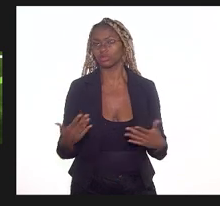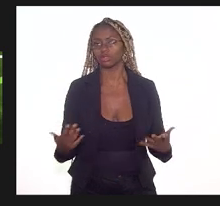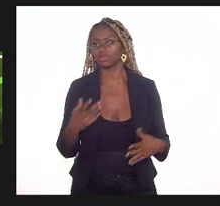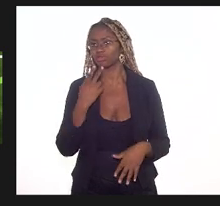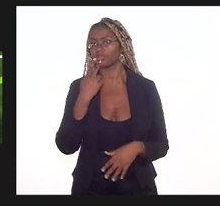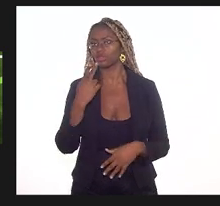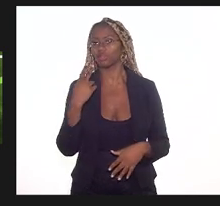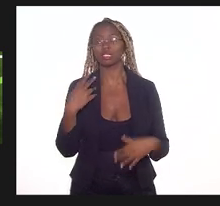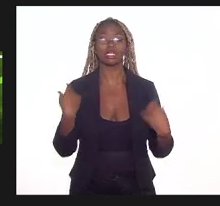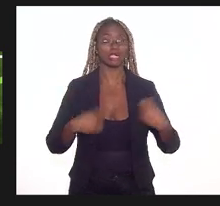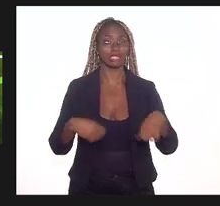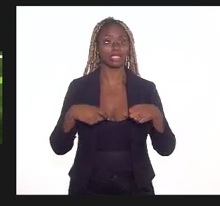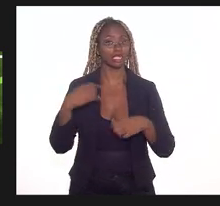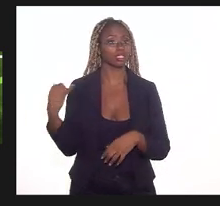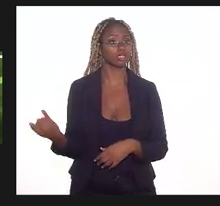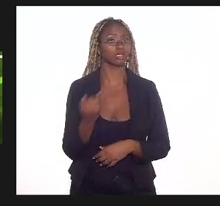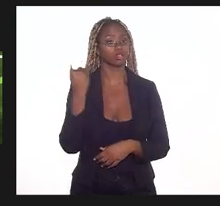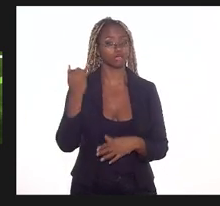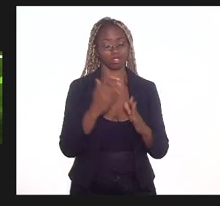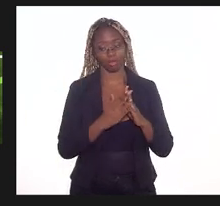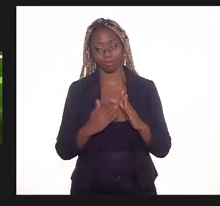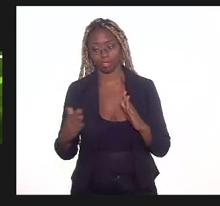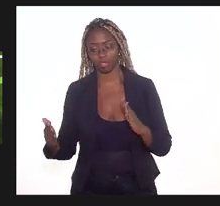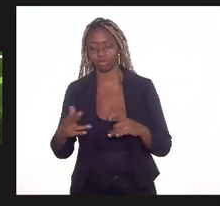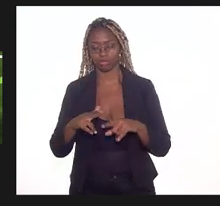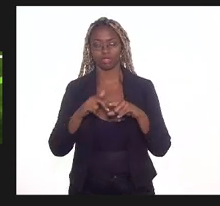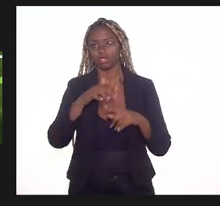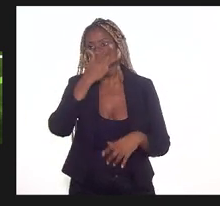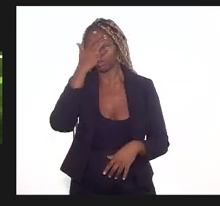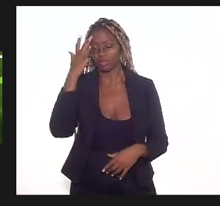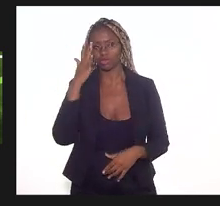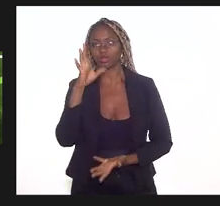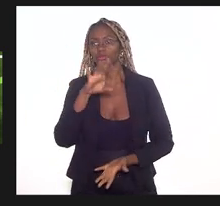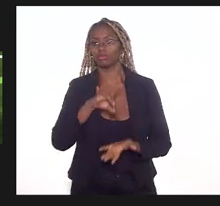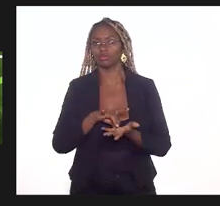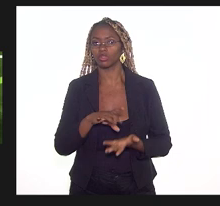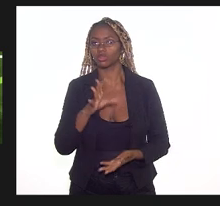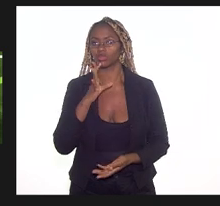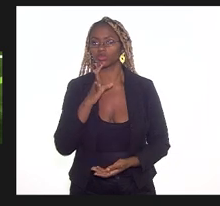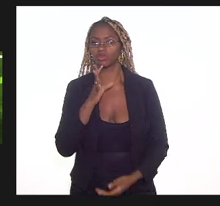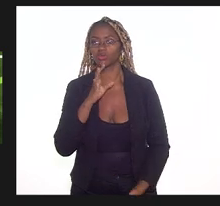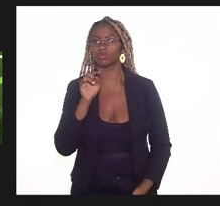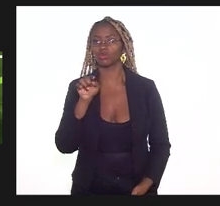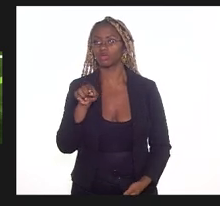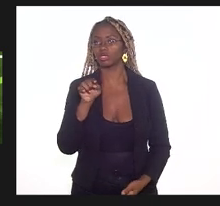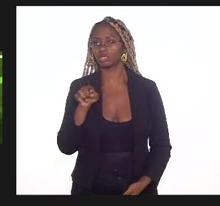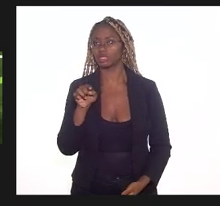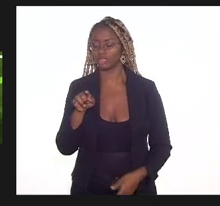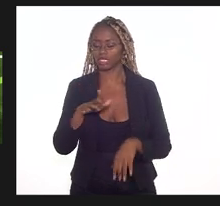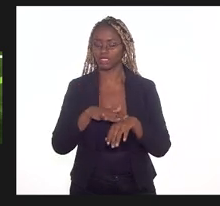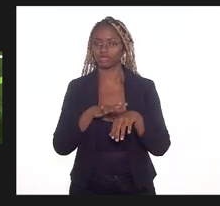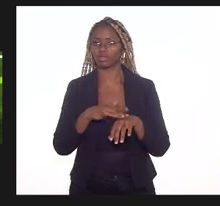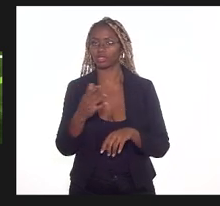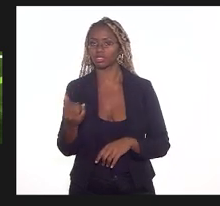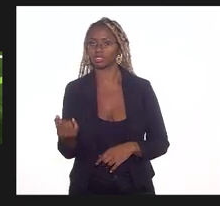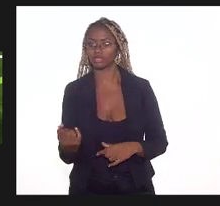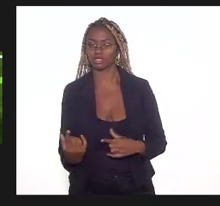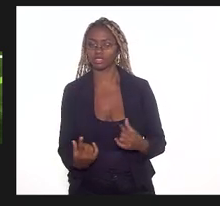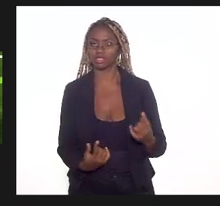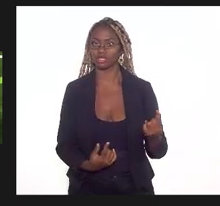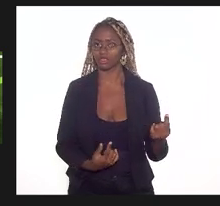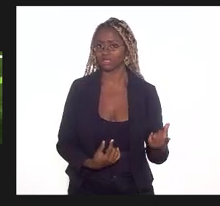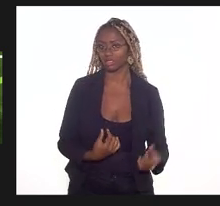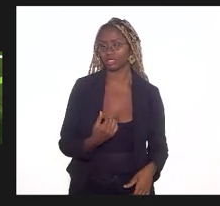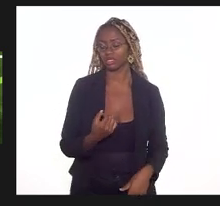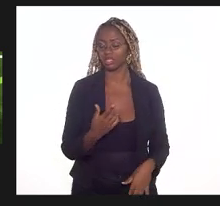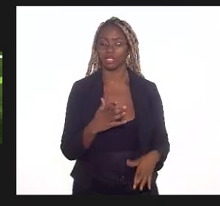necessárias naquele momento para que as pessoas pudessem, de fato, conhecer as doenças raras. E aí, durante esse